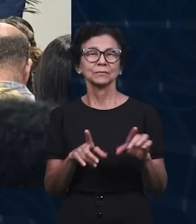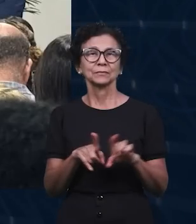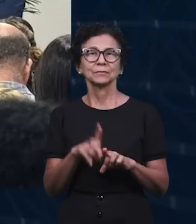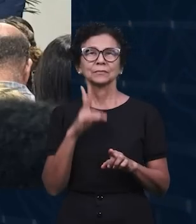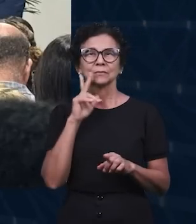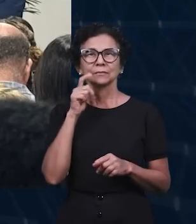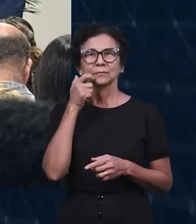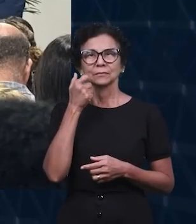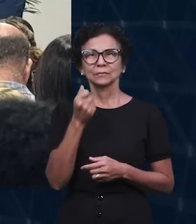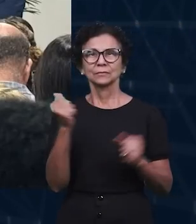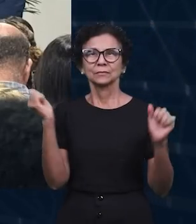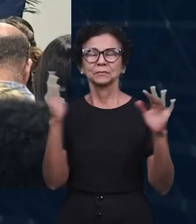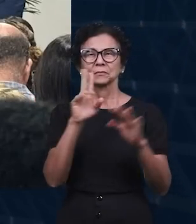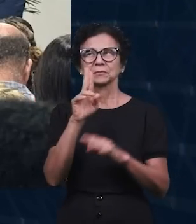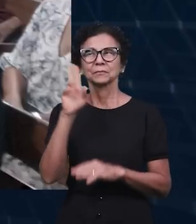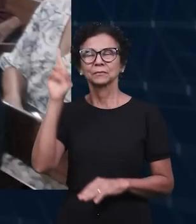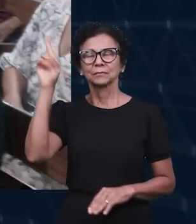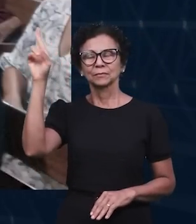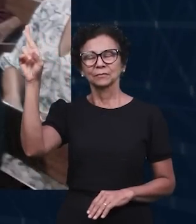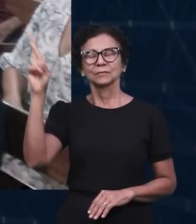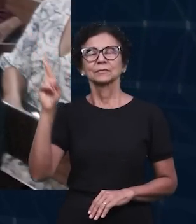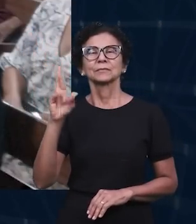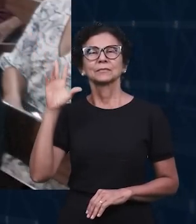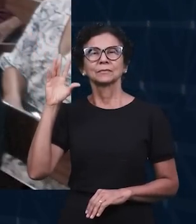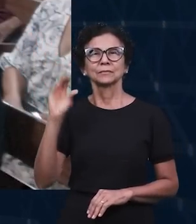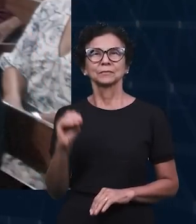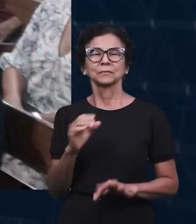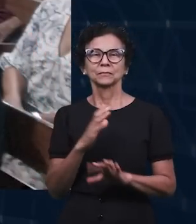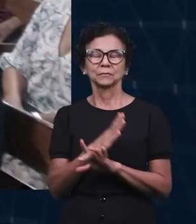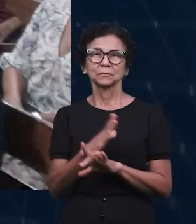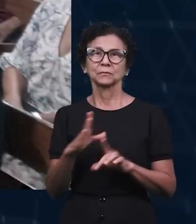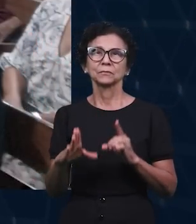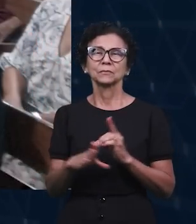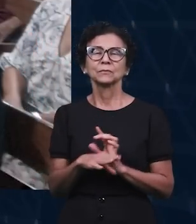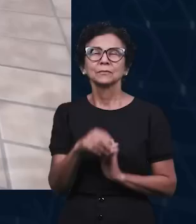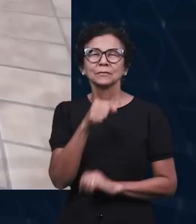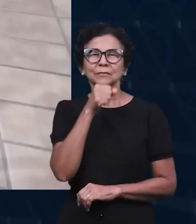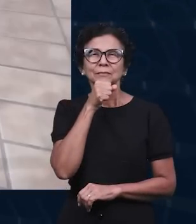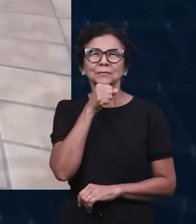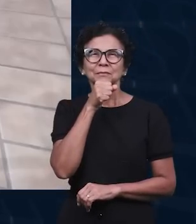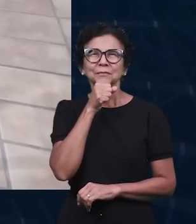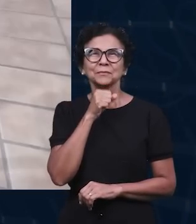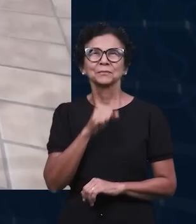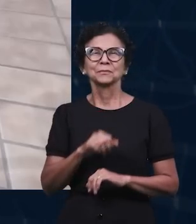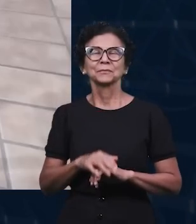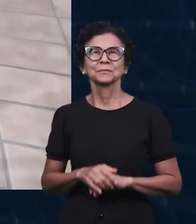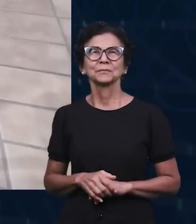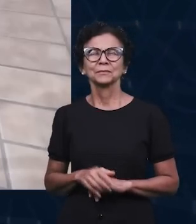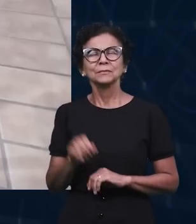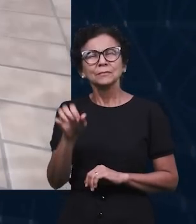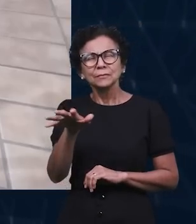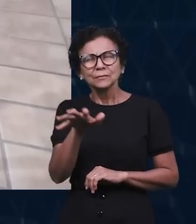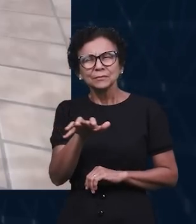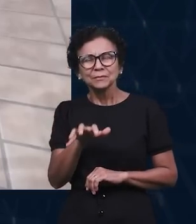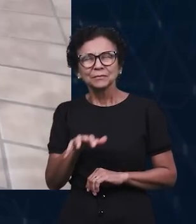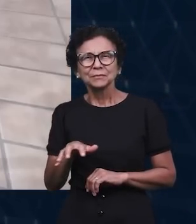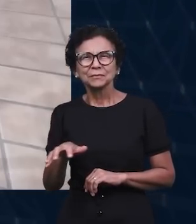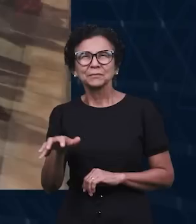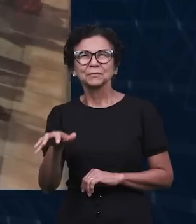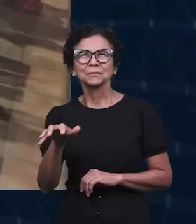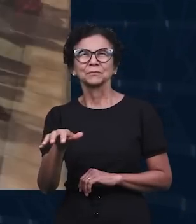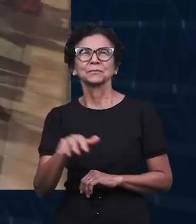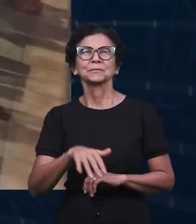de glorificação ao nome do Senhor. Fotos de um culto com os idosos das igrejas das micro-regiões